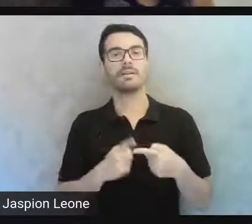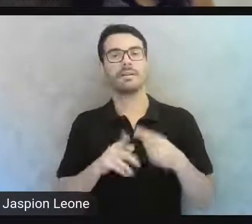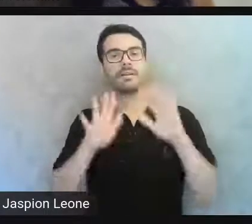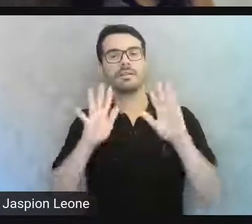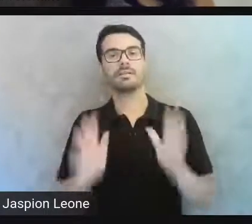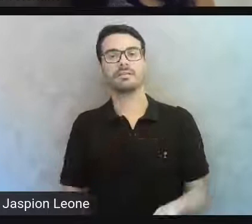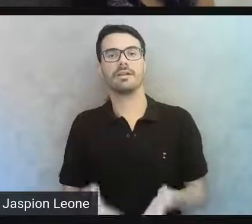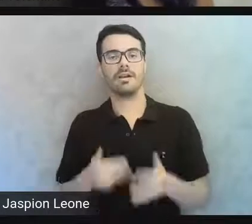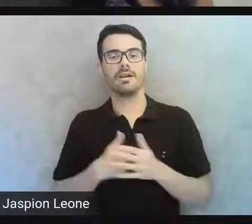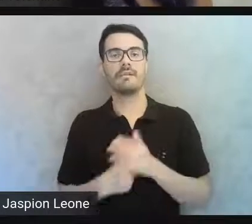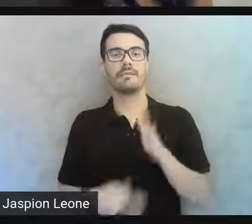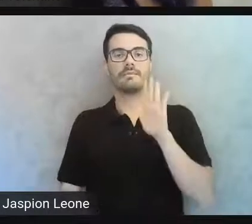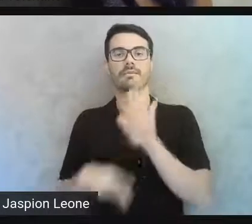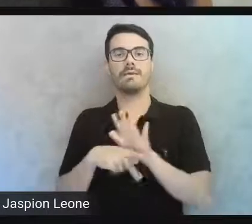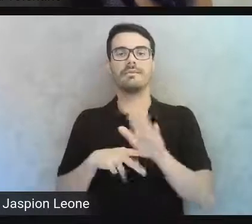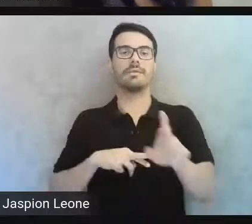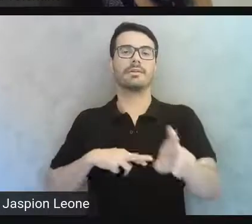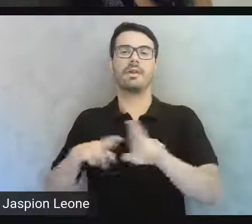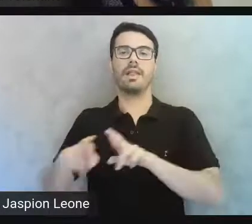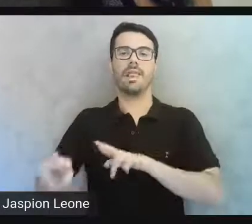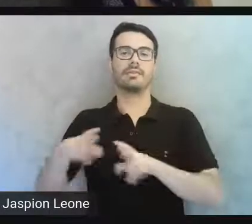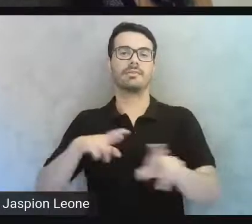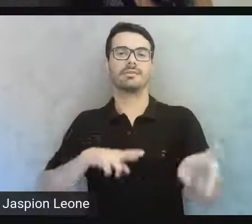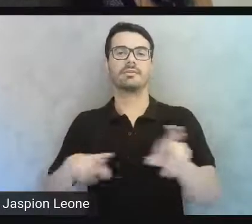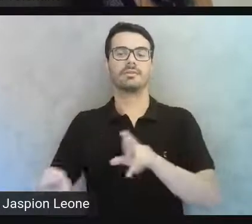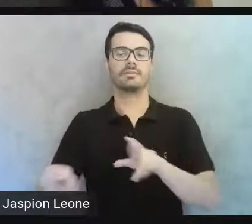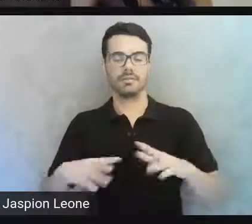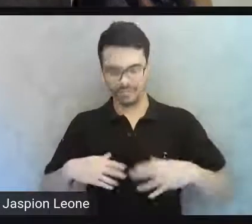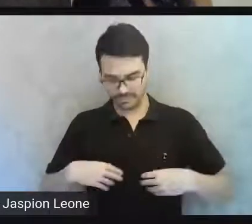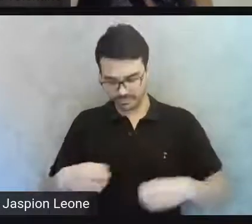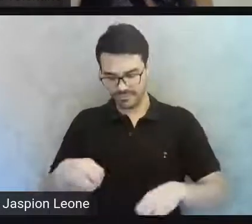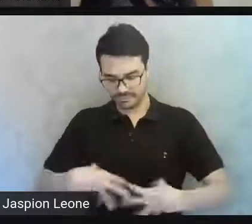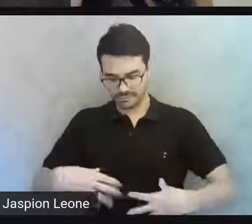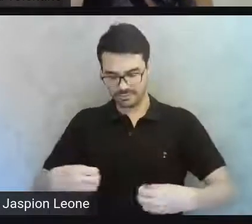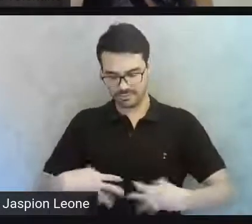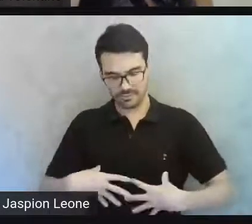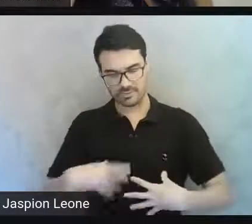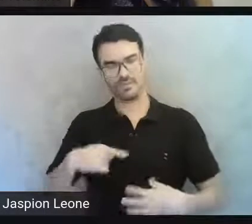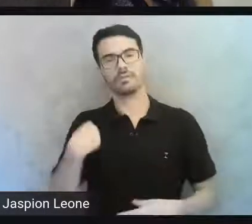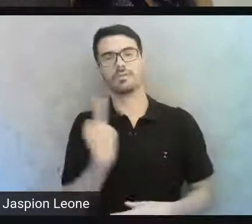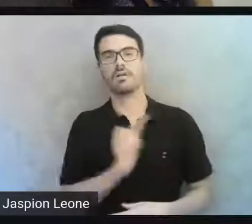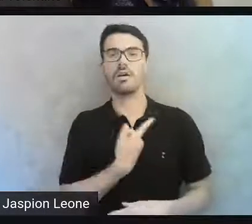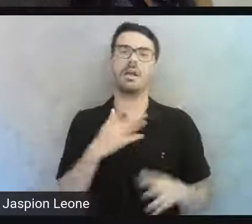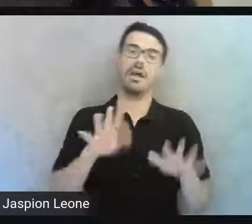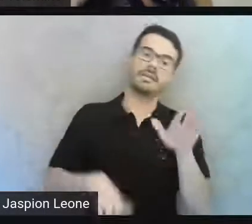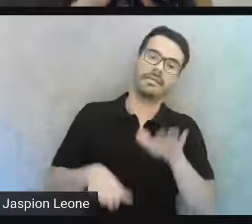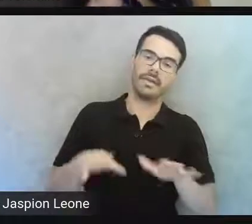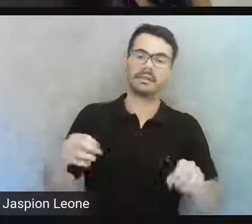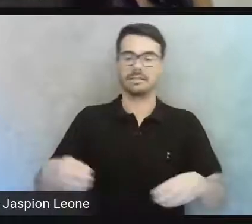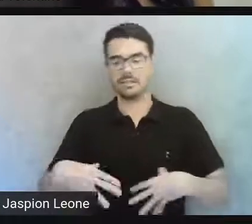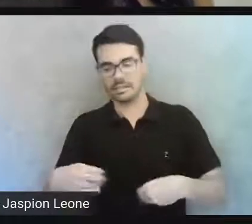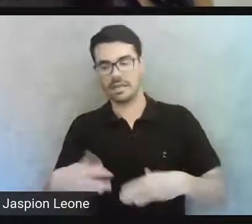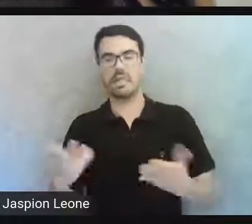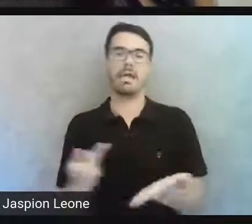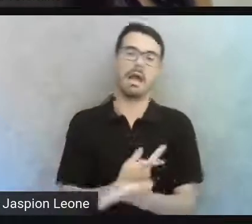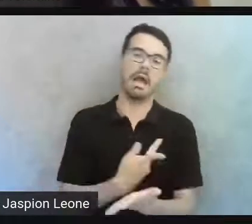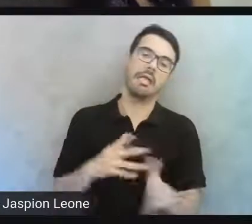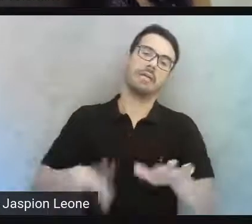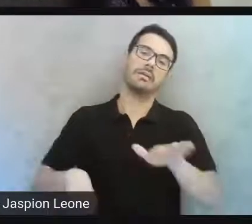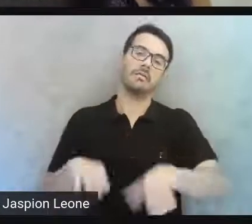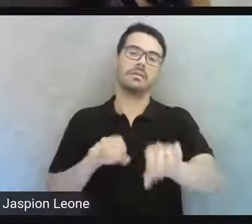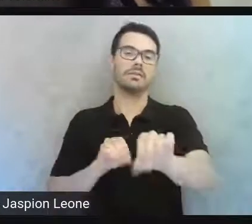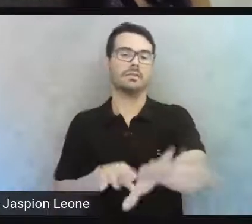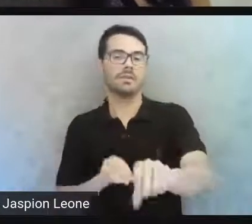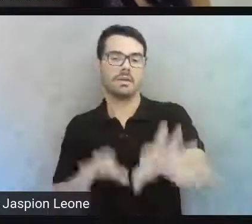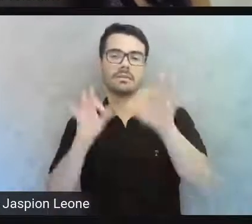faz parte das nossas relações, tá o tempo inteiro. Então, a gente, querendo ou não, a gente está educando. A gente pode estar educando mal ou bem, mas a gente já está educando, sabe? Então, a gente precisa